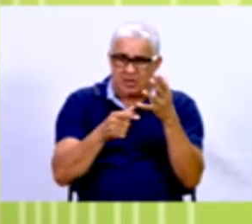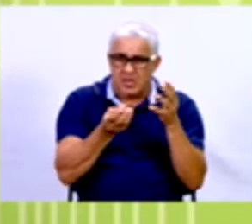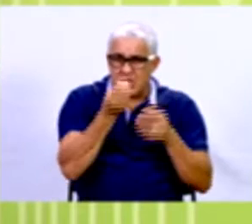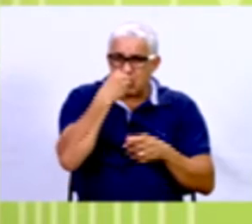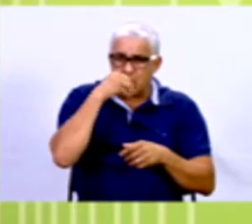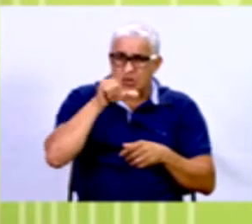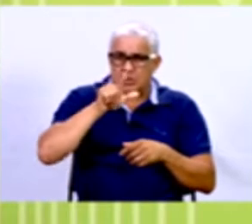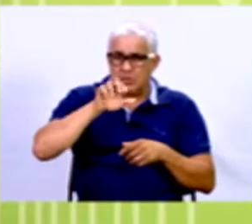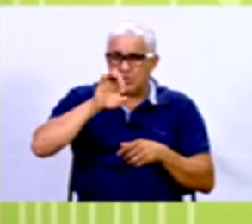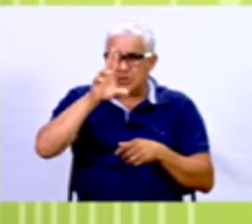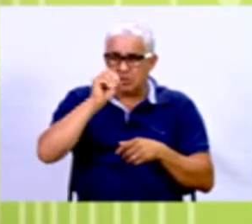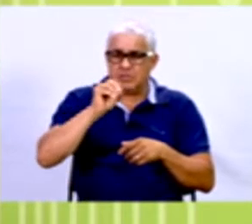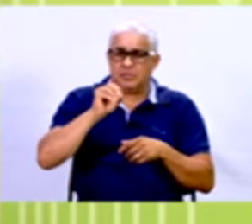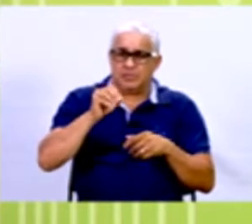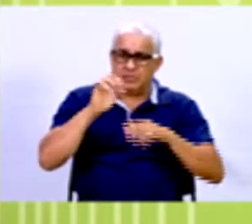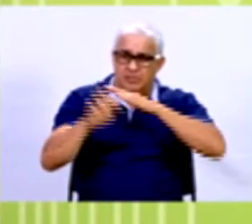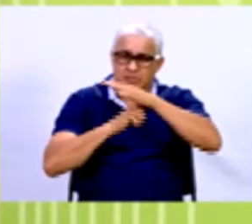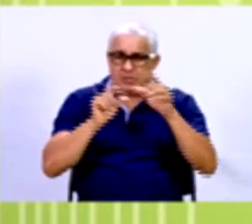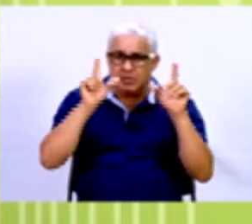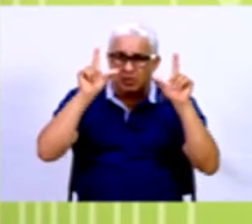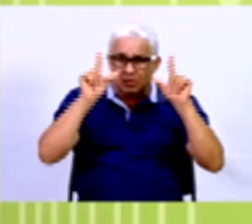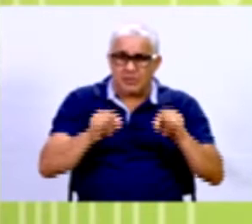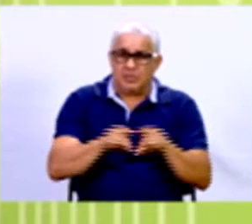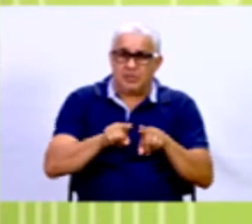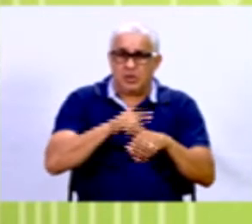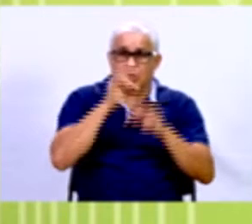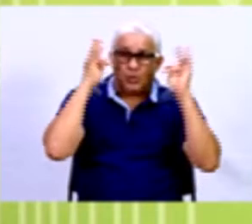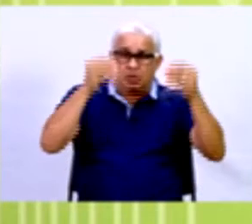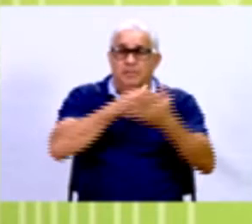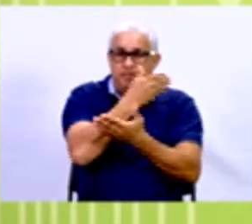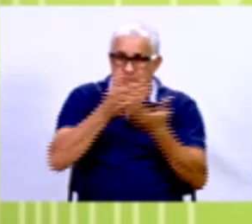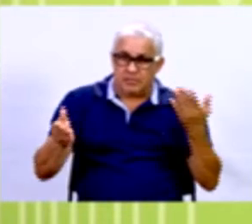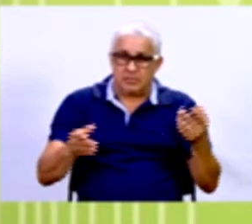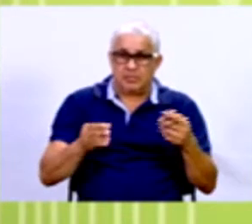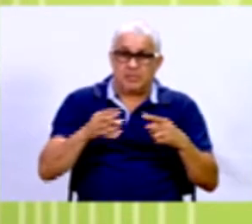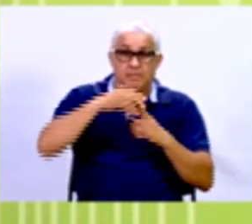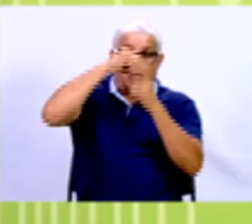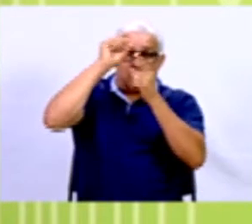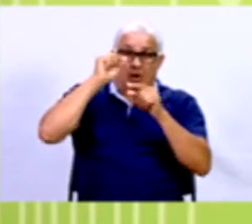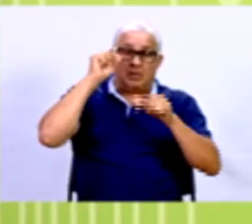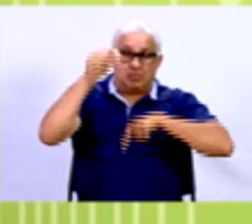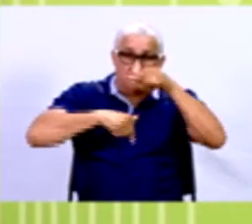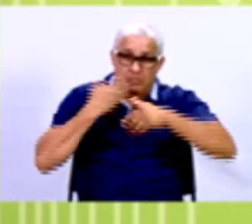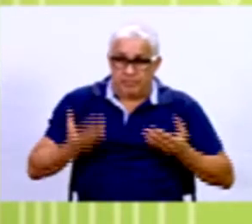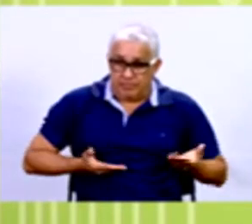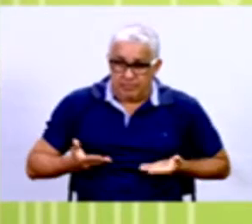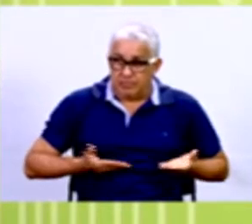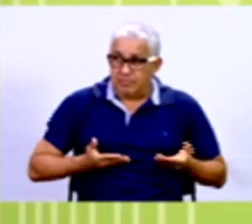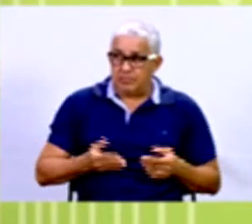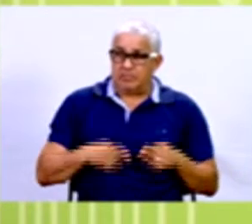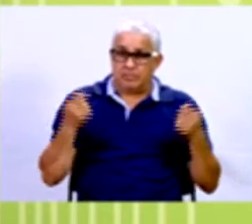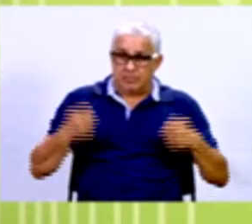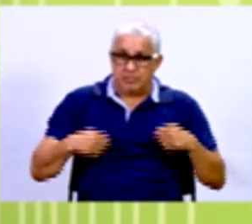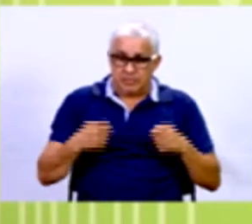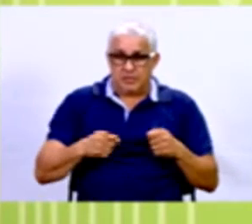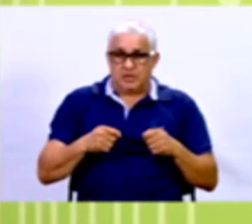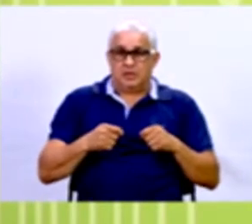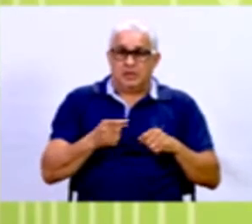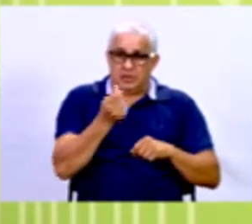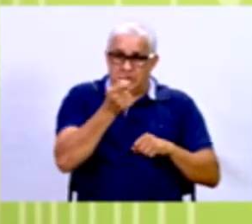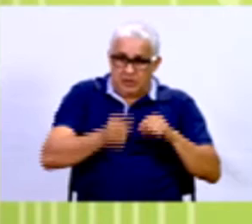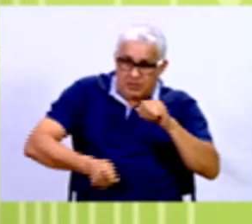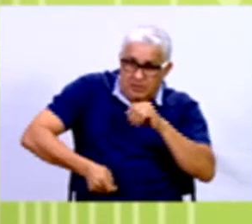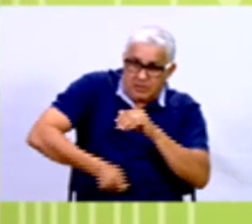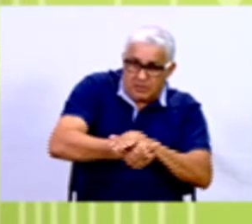empresa é menor. Enfim, todos saem perdendo, principalmente o empregado. Então, o que acontece? É necessário um investimento